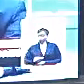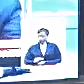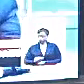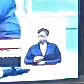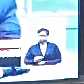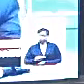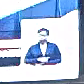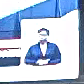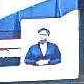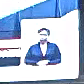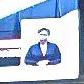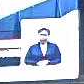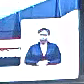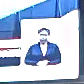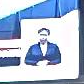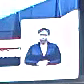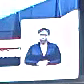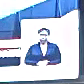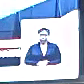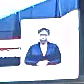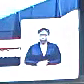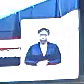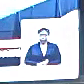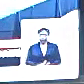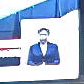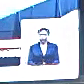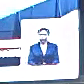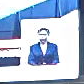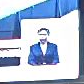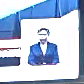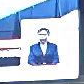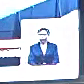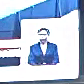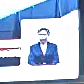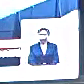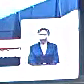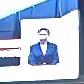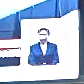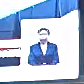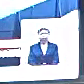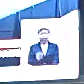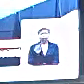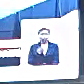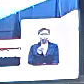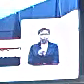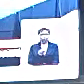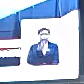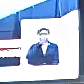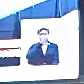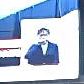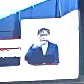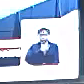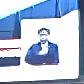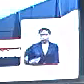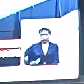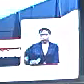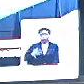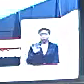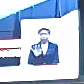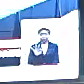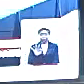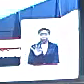Silva é porque você tá na aí você tem que é funcionário público da Federação das